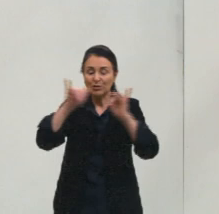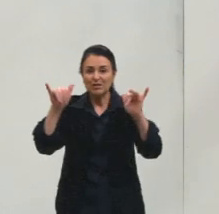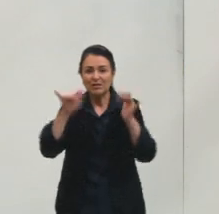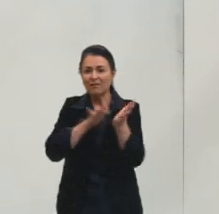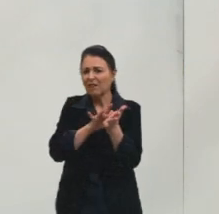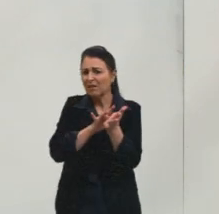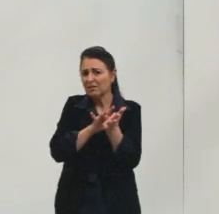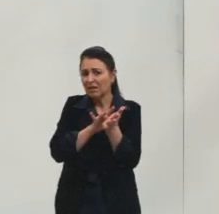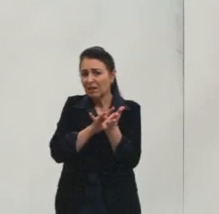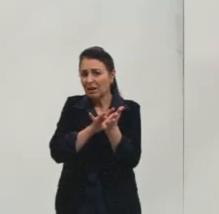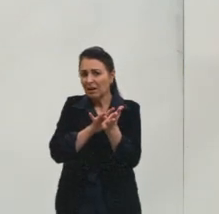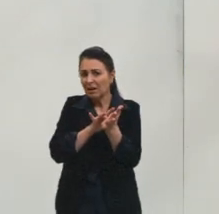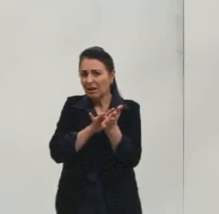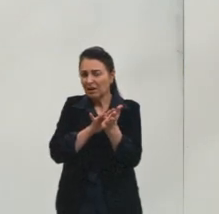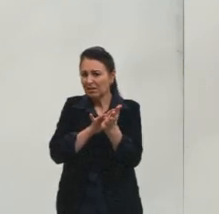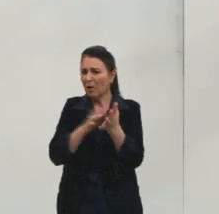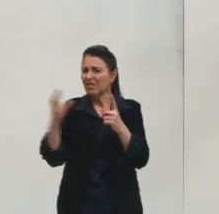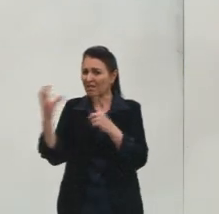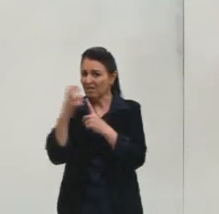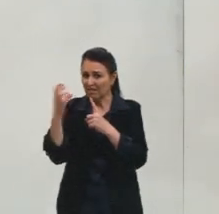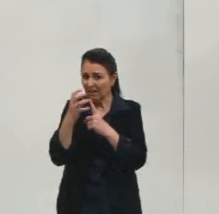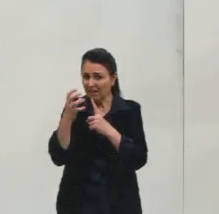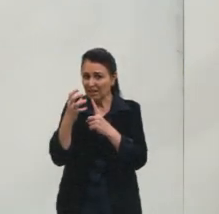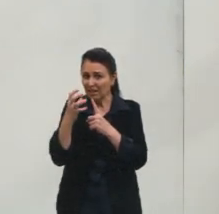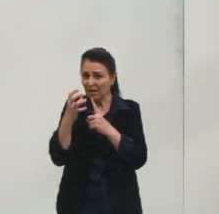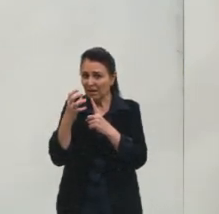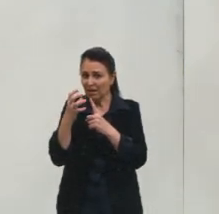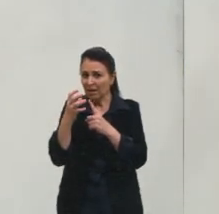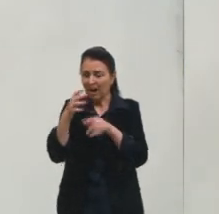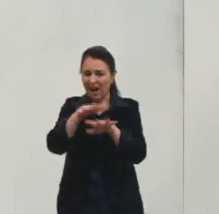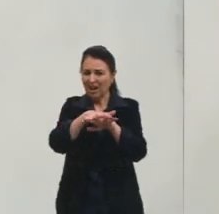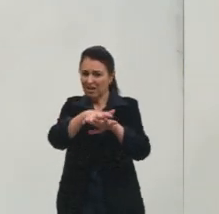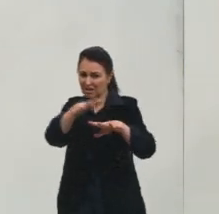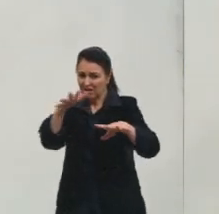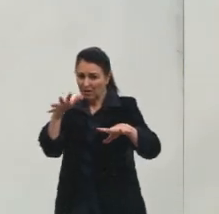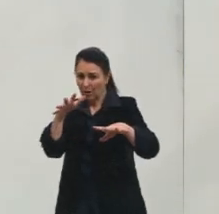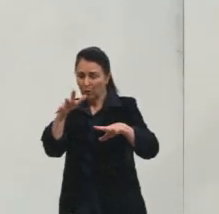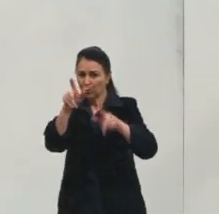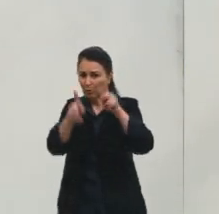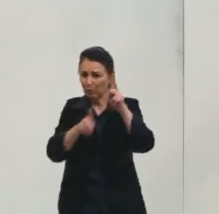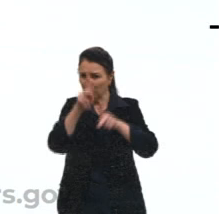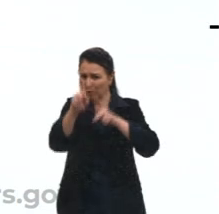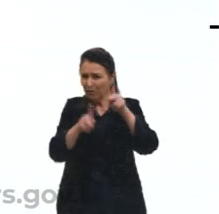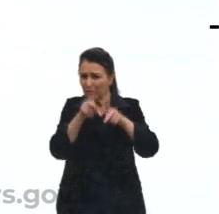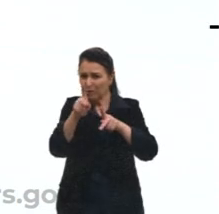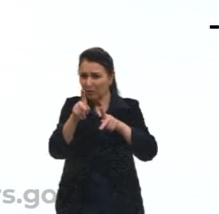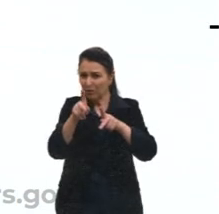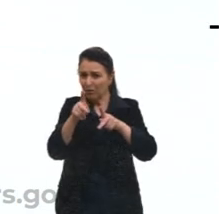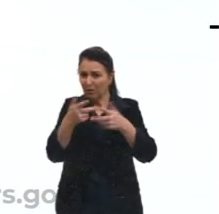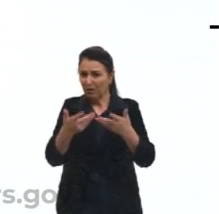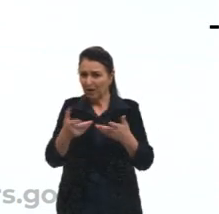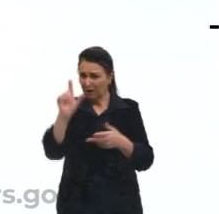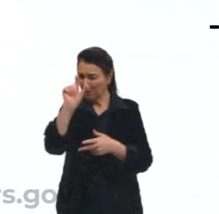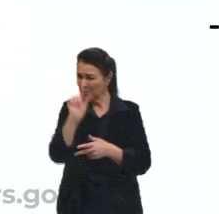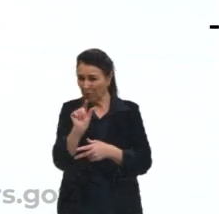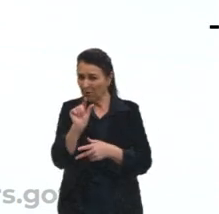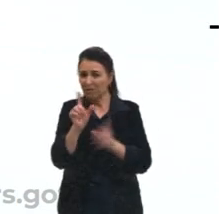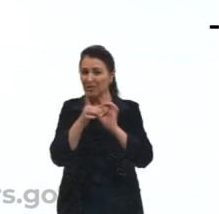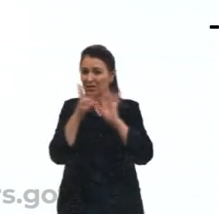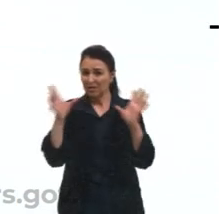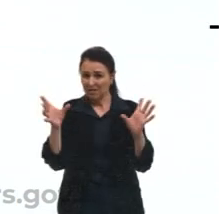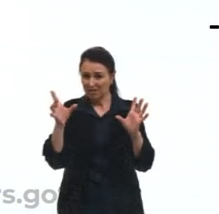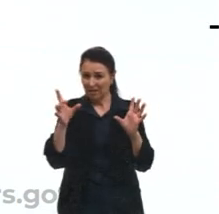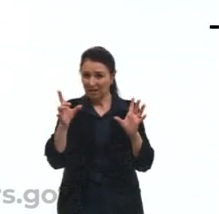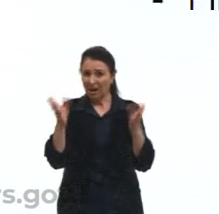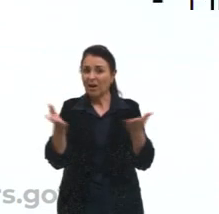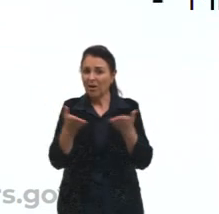democrática e até a exclusão do Povo né não tem populações excluídas da tomada de poder Será que isso não é pouco democrático de nosso